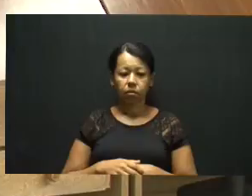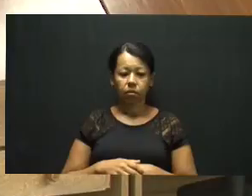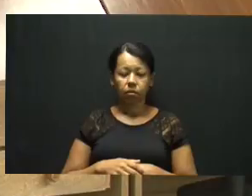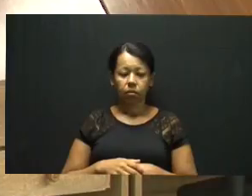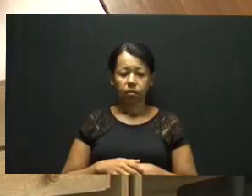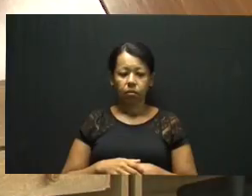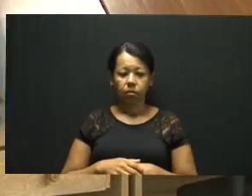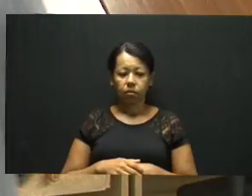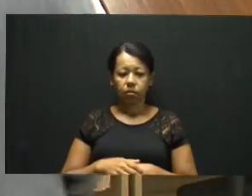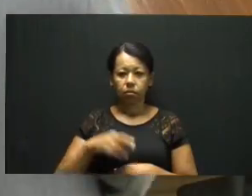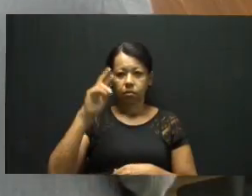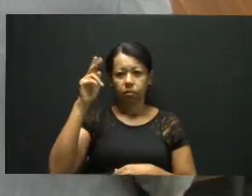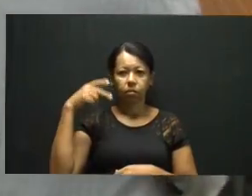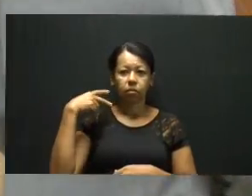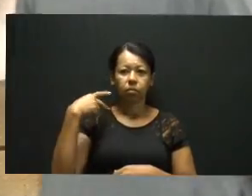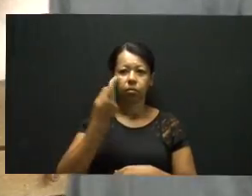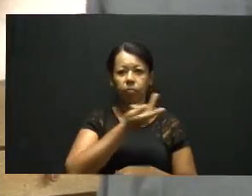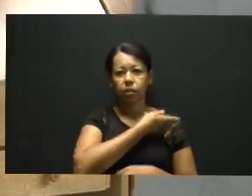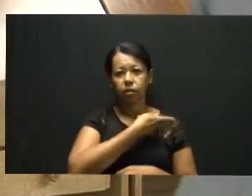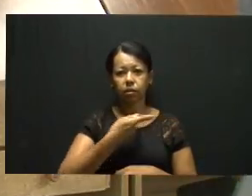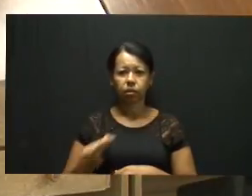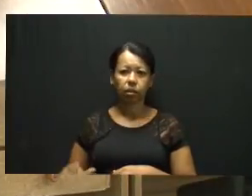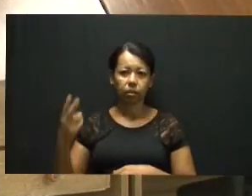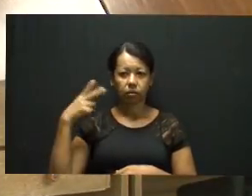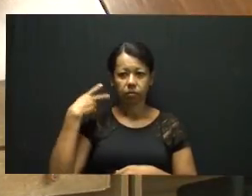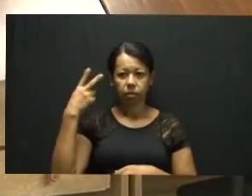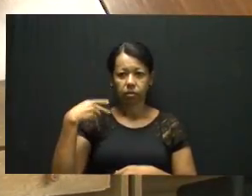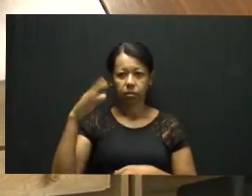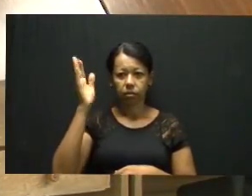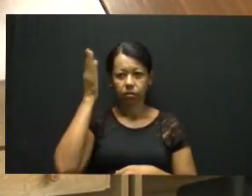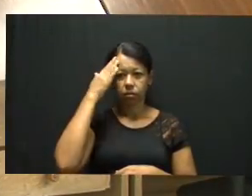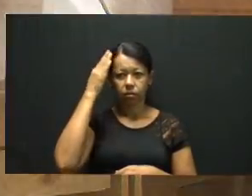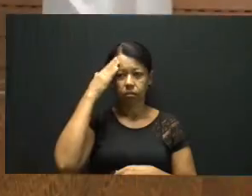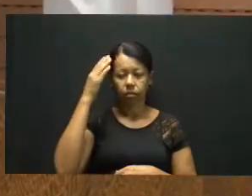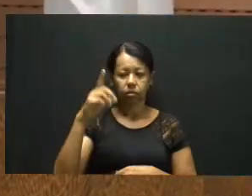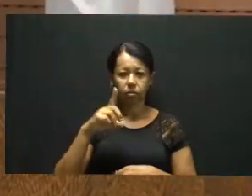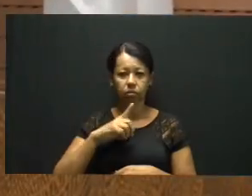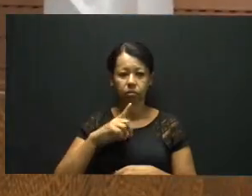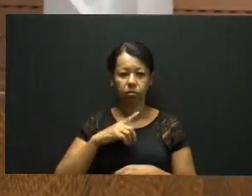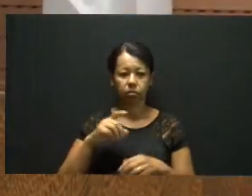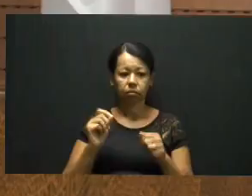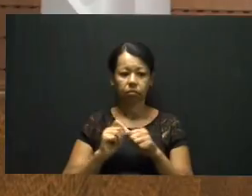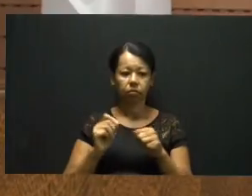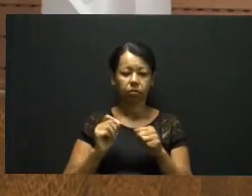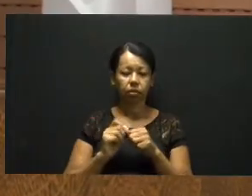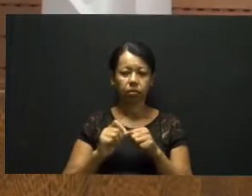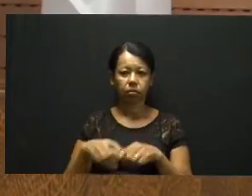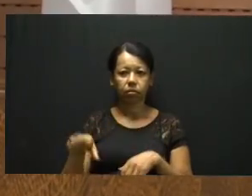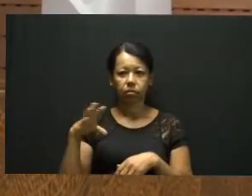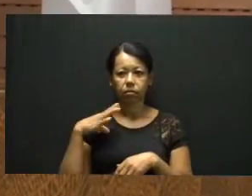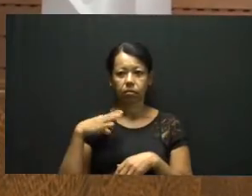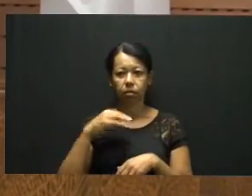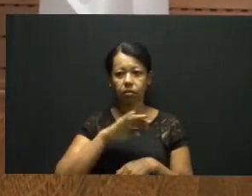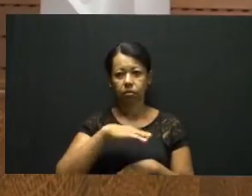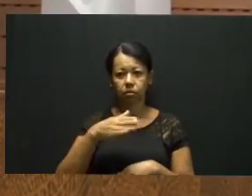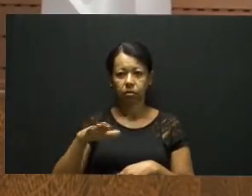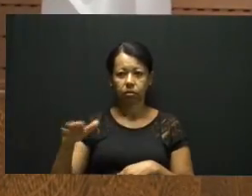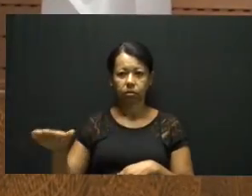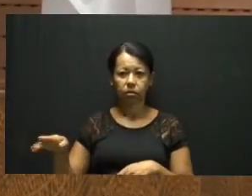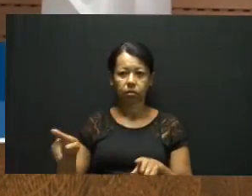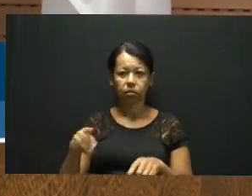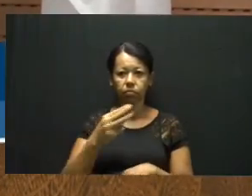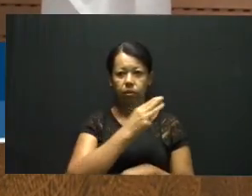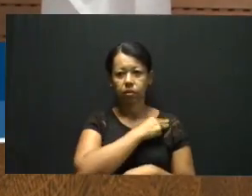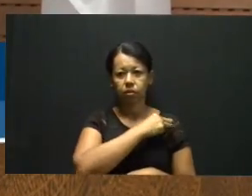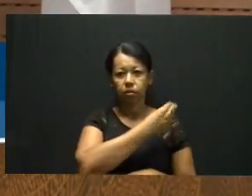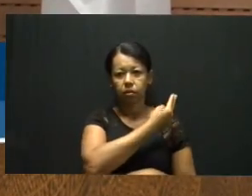Senhor presidente, nobres vereadores, considerando as ações tratadas entre o município de Santos, Ministério